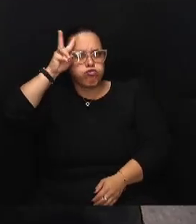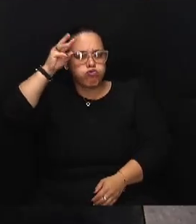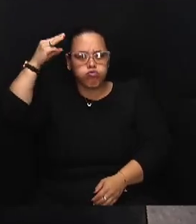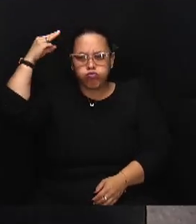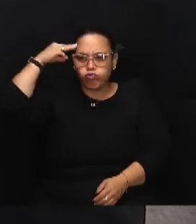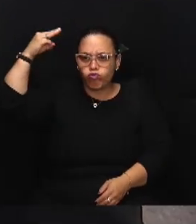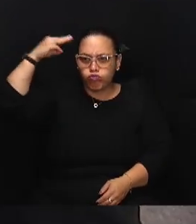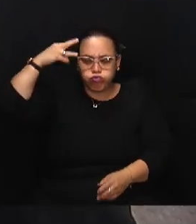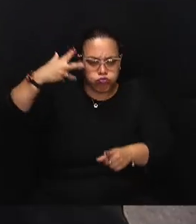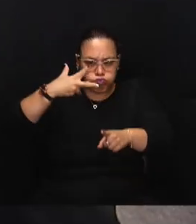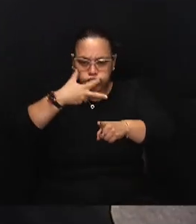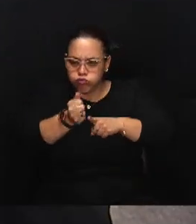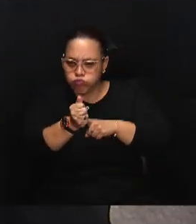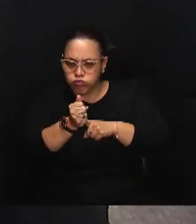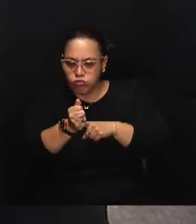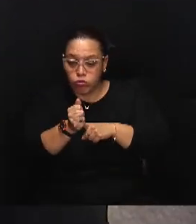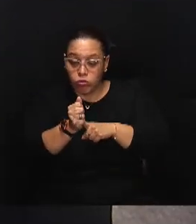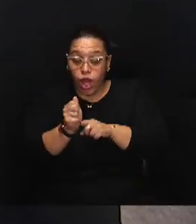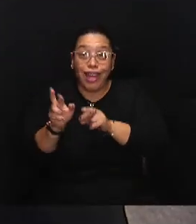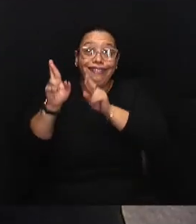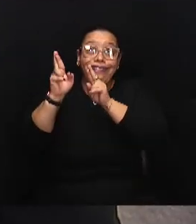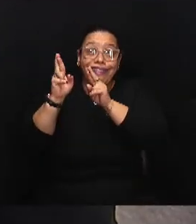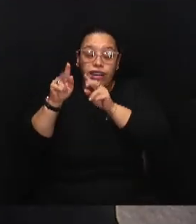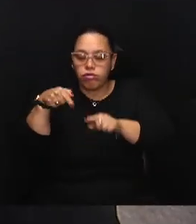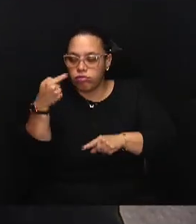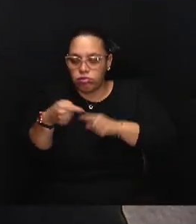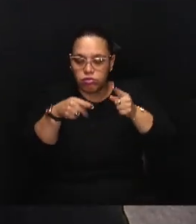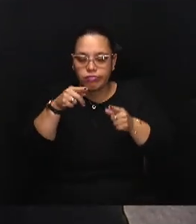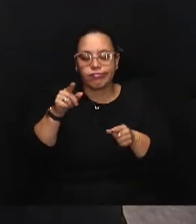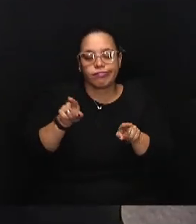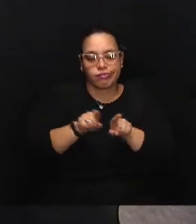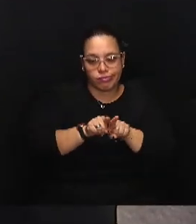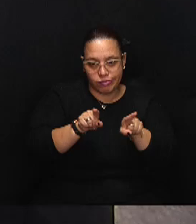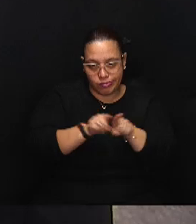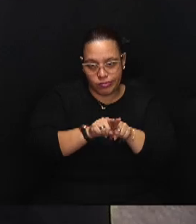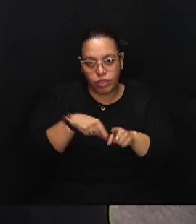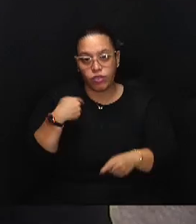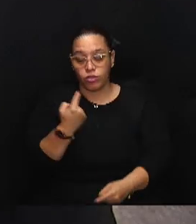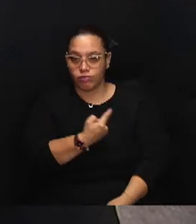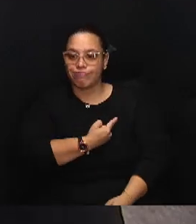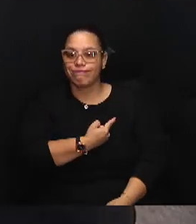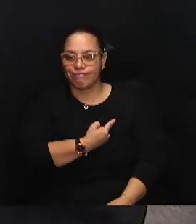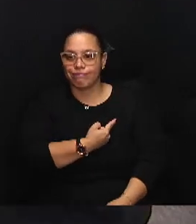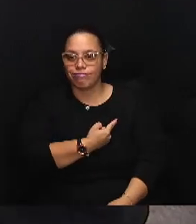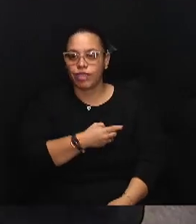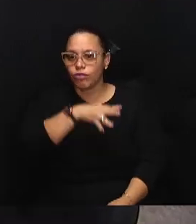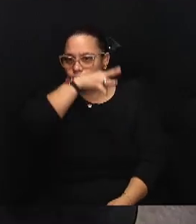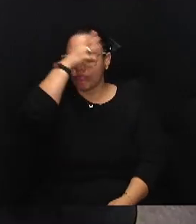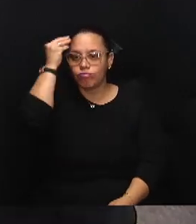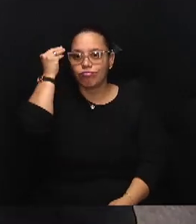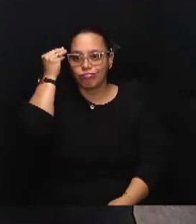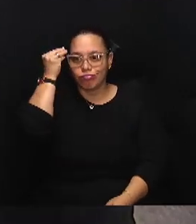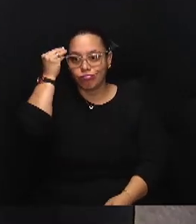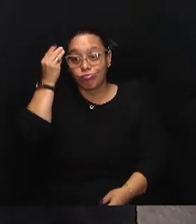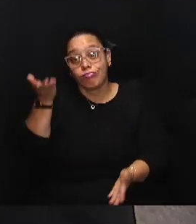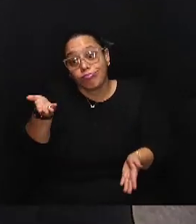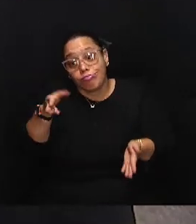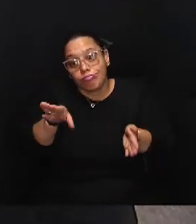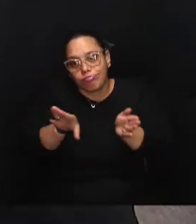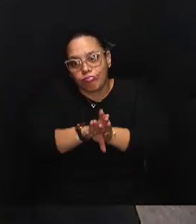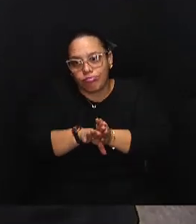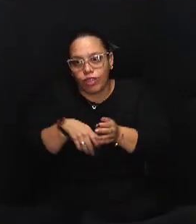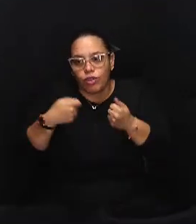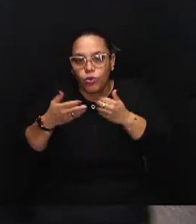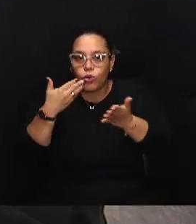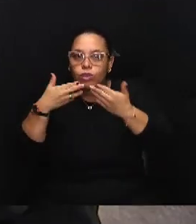vence ela e torce para outras pessoas também fazerem isso conosco, porque um dia também chegará a nossa hora e alguém vai